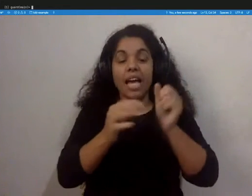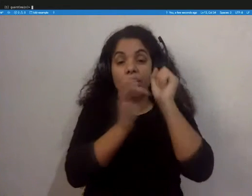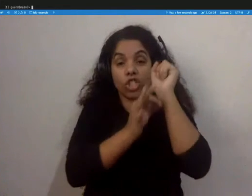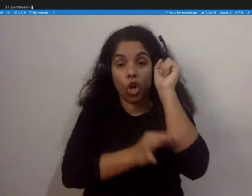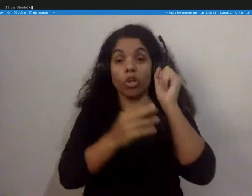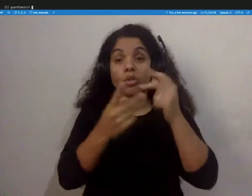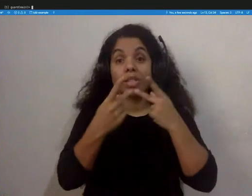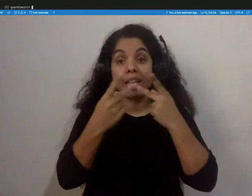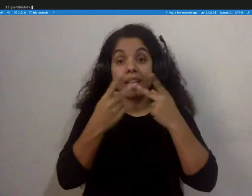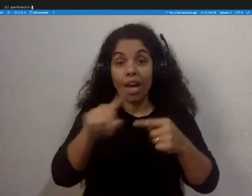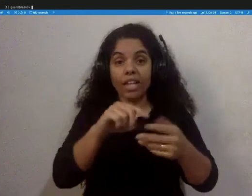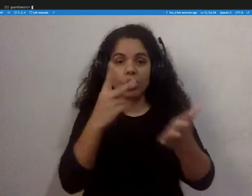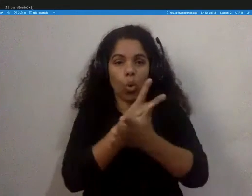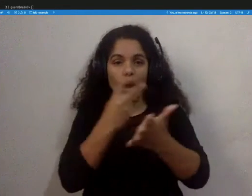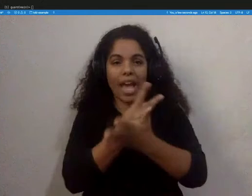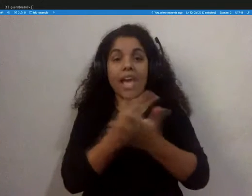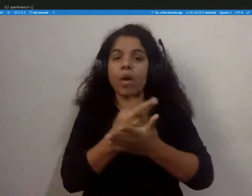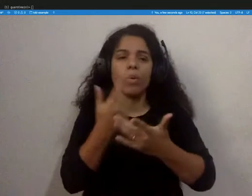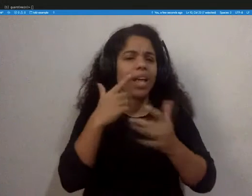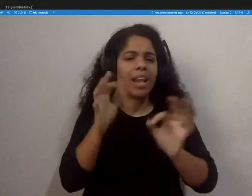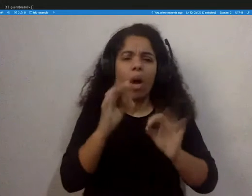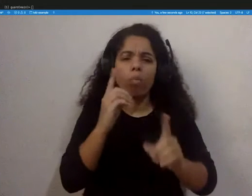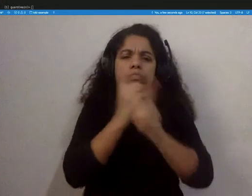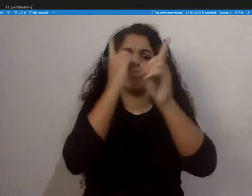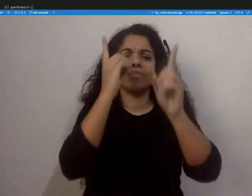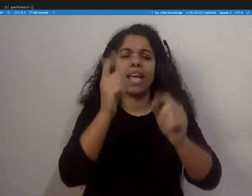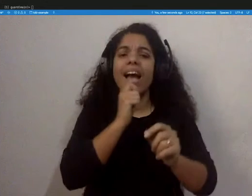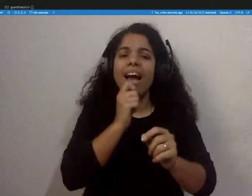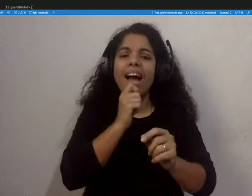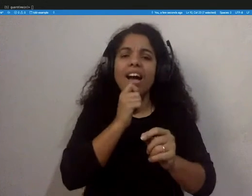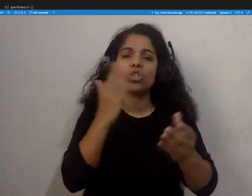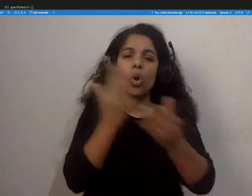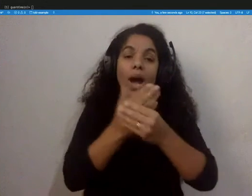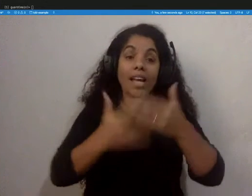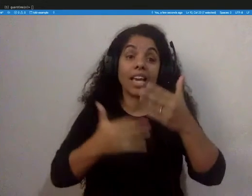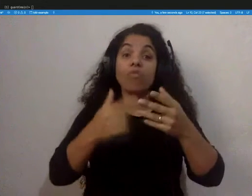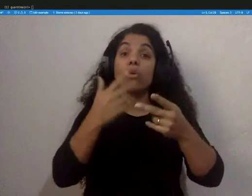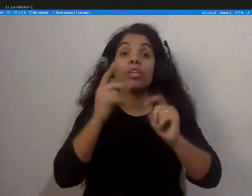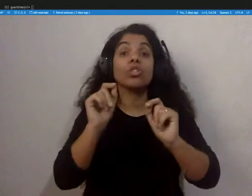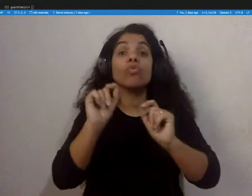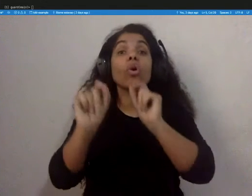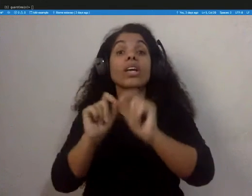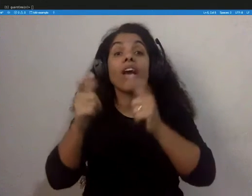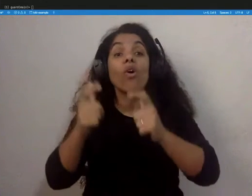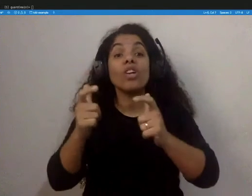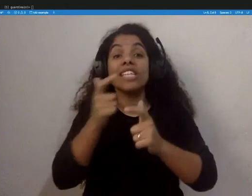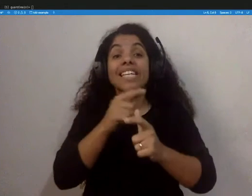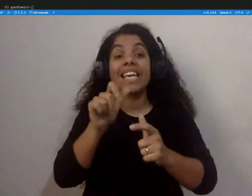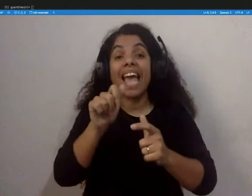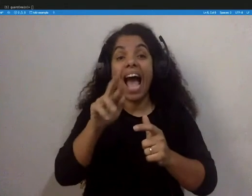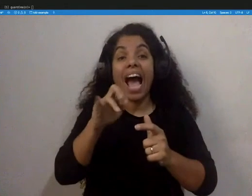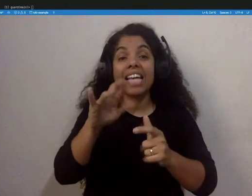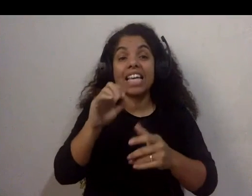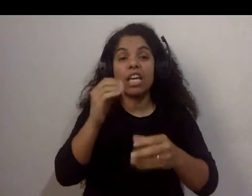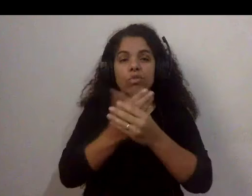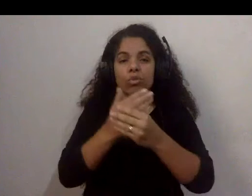quando ele está falando no erro, que ele não achou arquivo. Por quê? Porque a gente ainda não falou para ele quem que é arquivo. Então eu preciso falar para ele